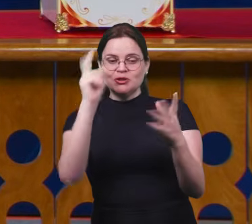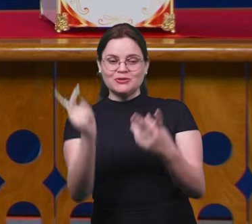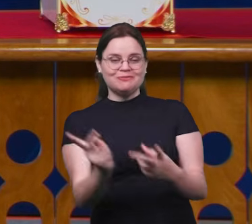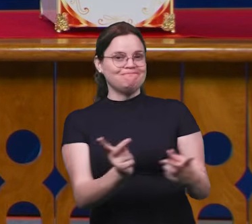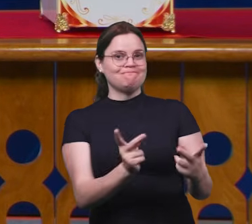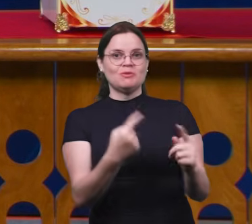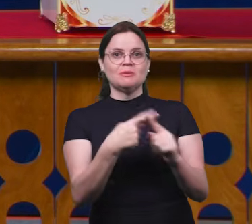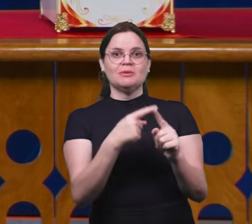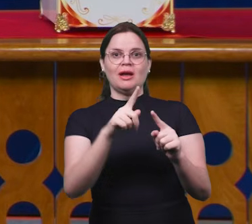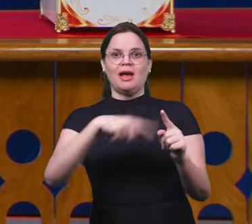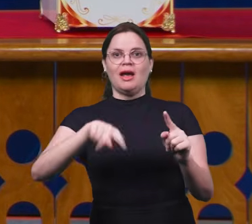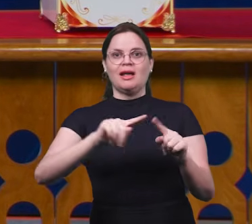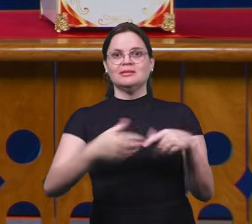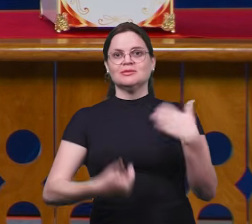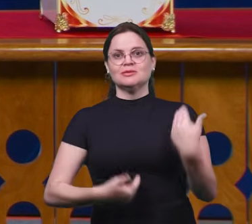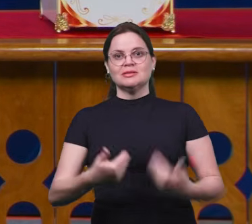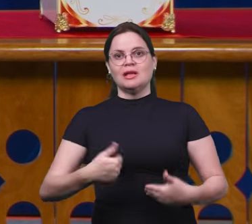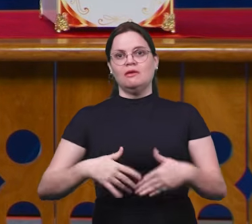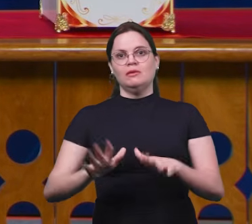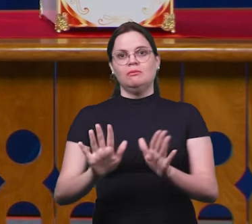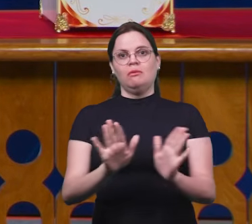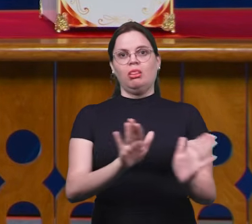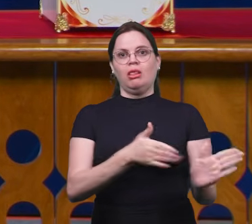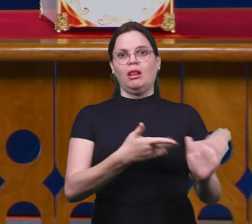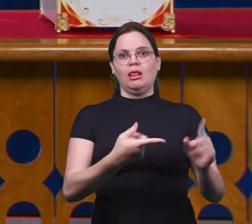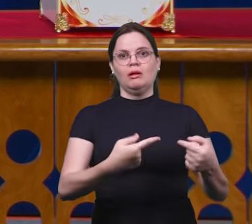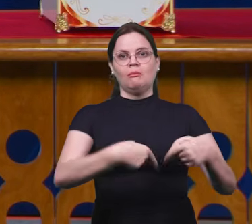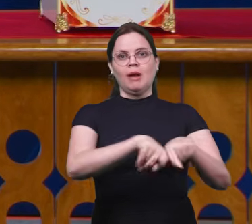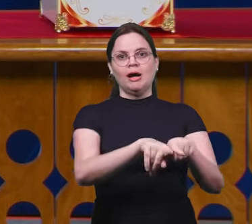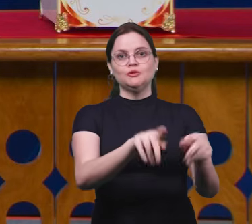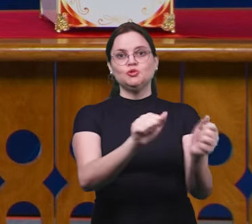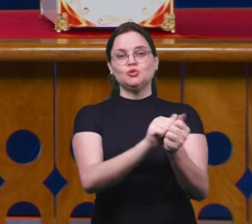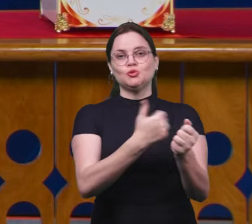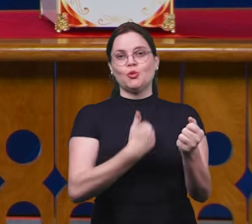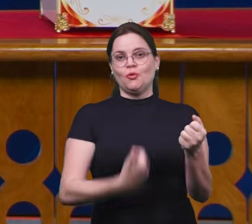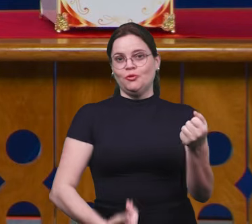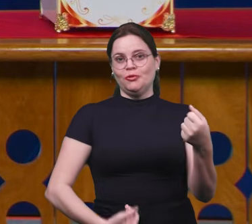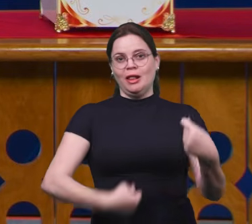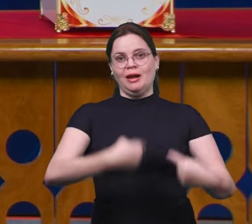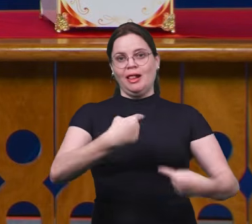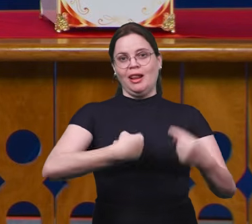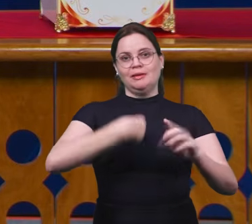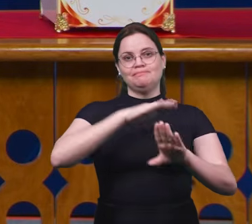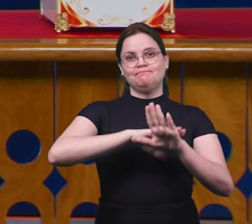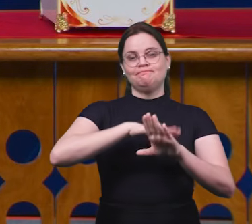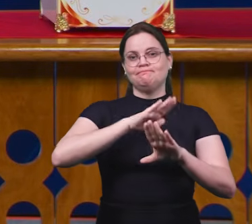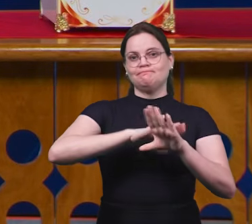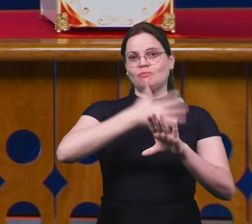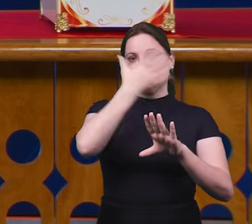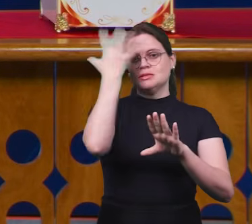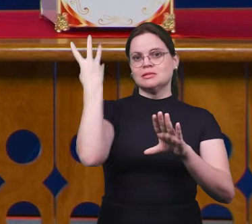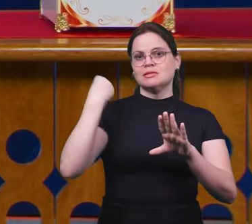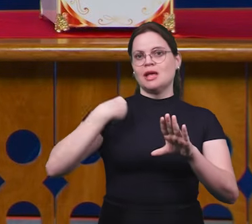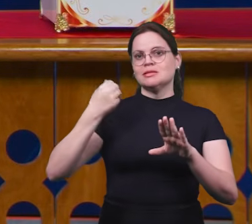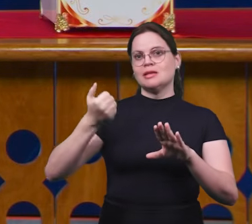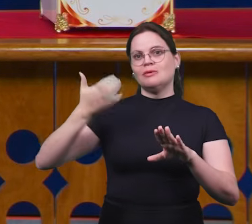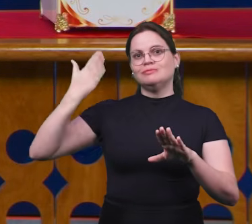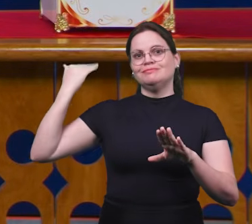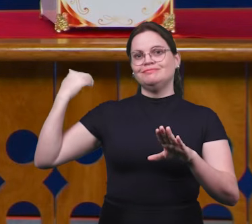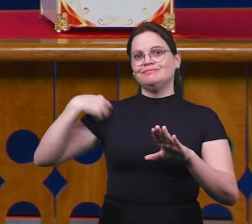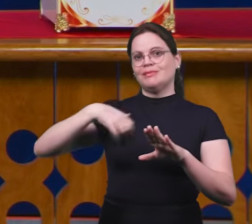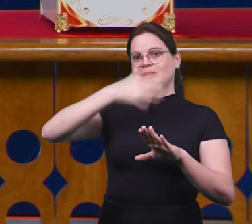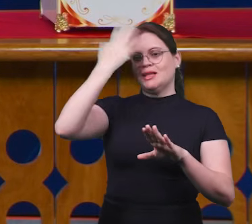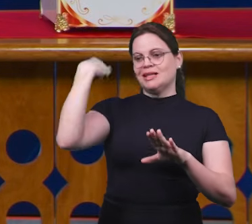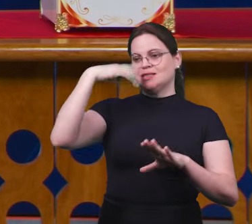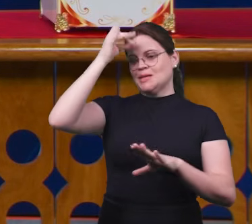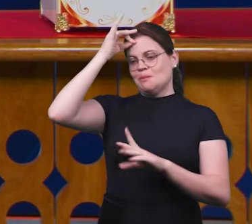a igreja se perverteu, a igreja se associou ao Estado, E a igreja esqueceu do Pentecostes,